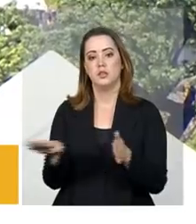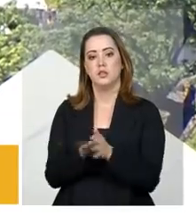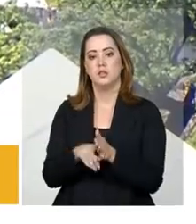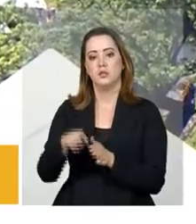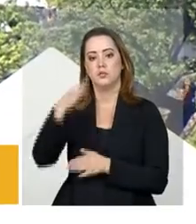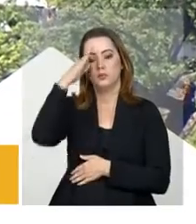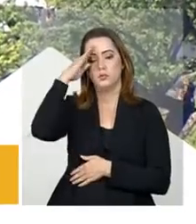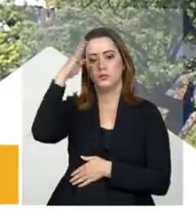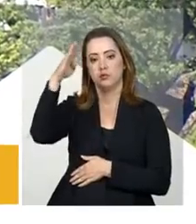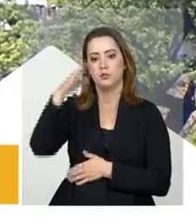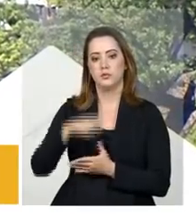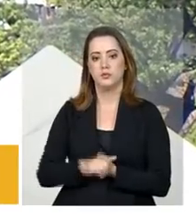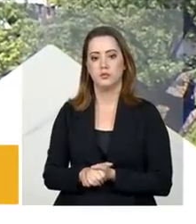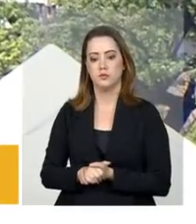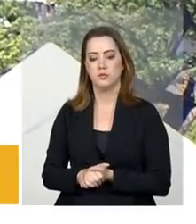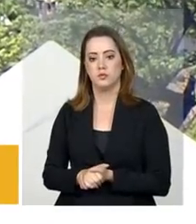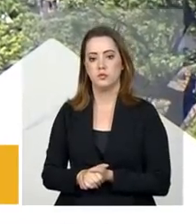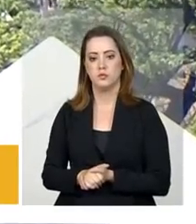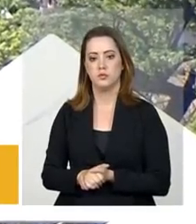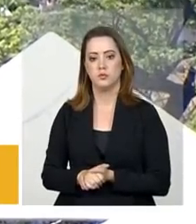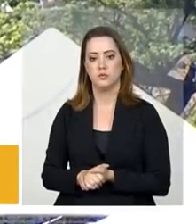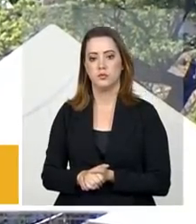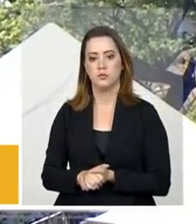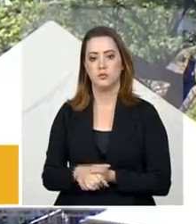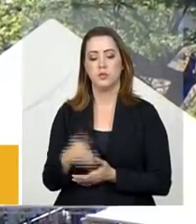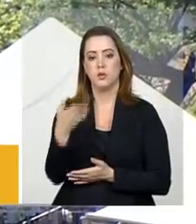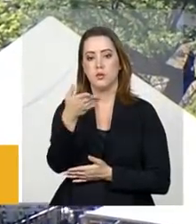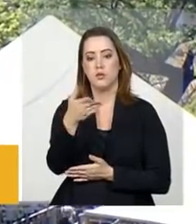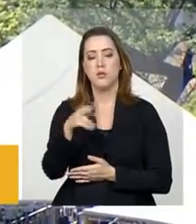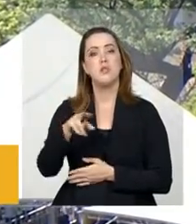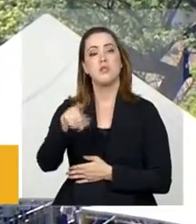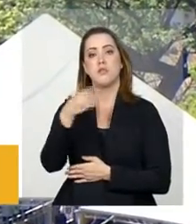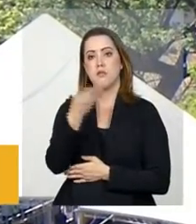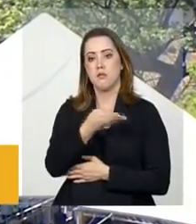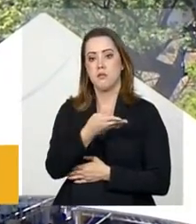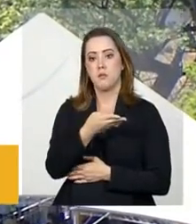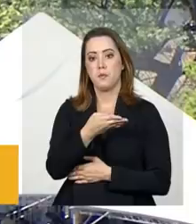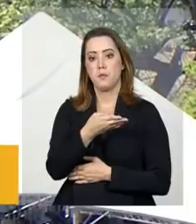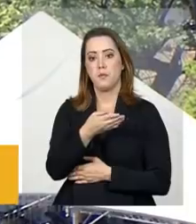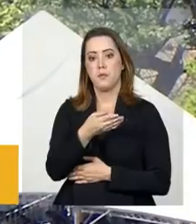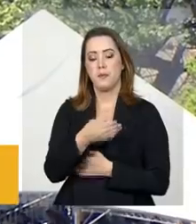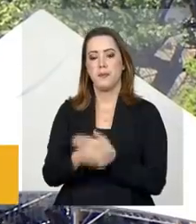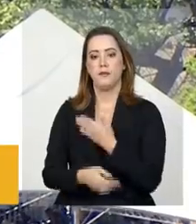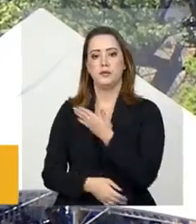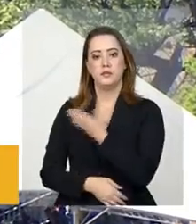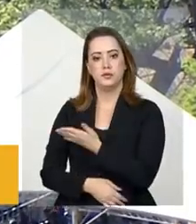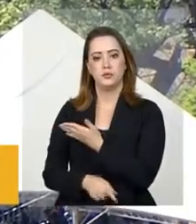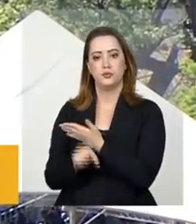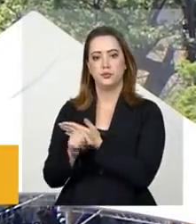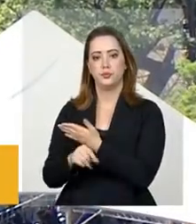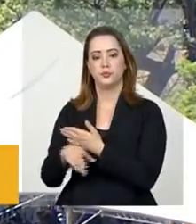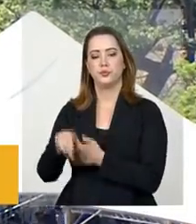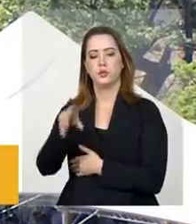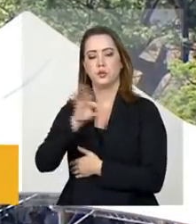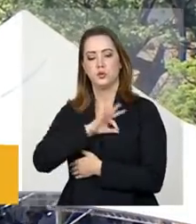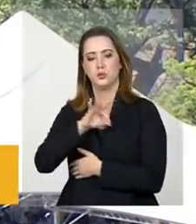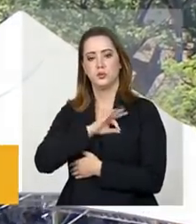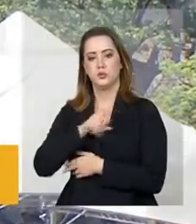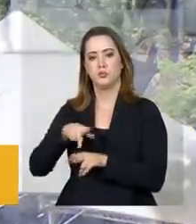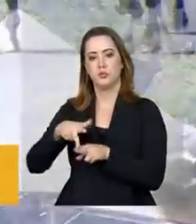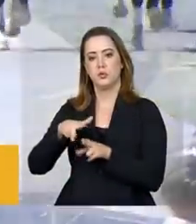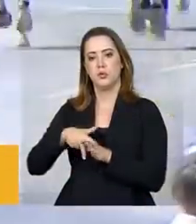Coronel. Vamos deixar o locutor falar então também. Esta é a unidade responsável pelo emprego do policiamento montado na prevenção